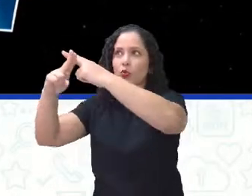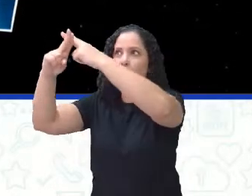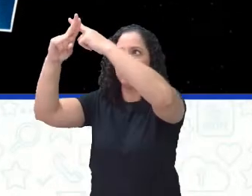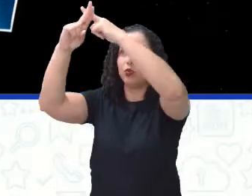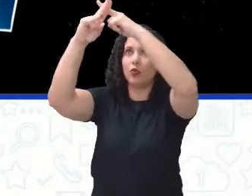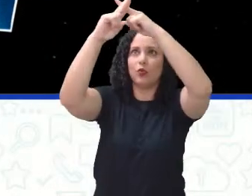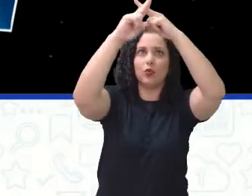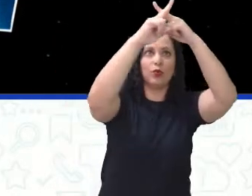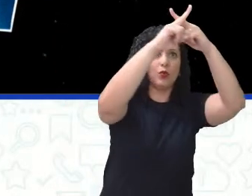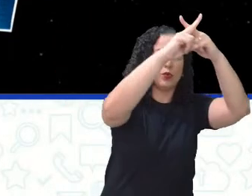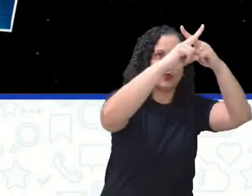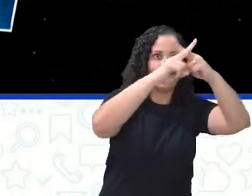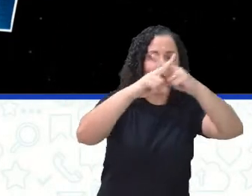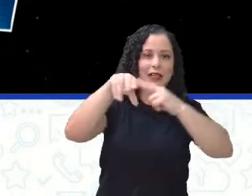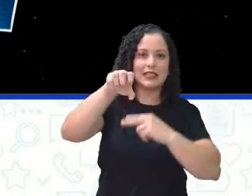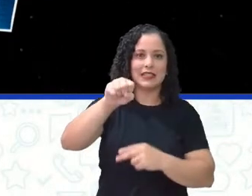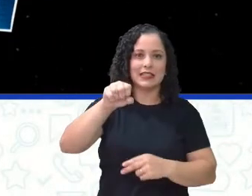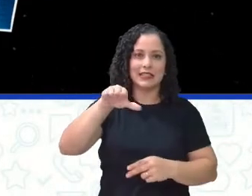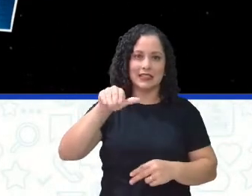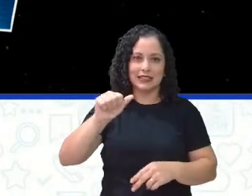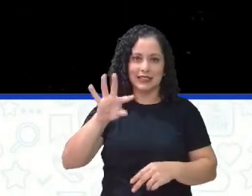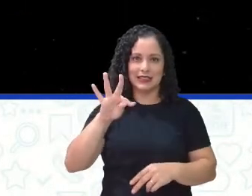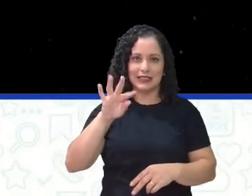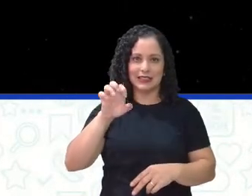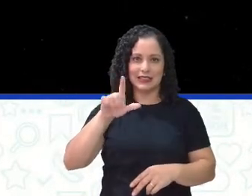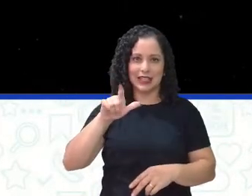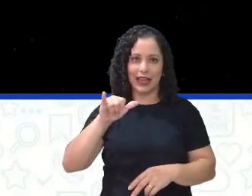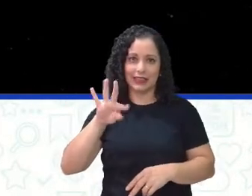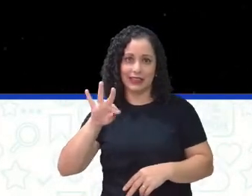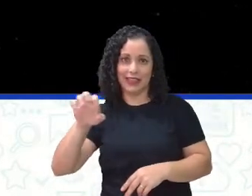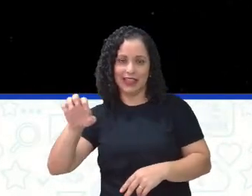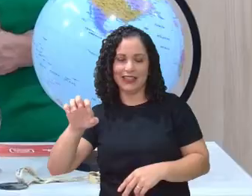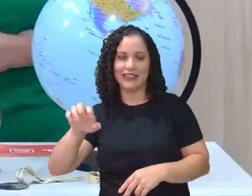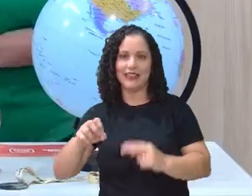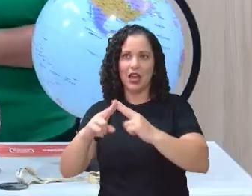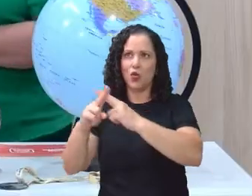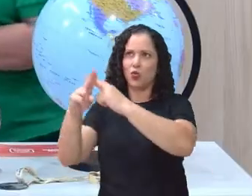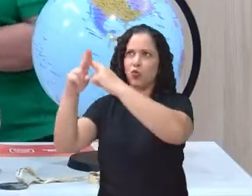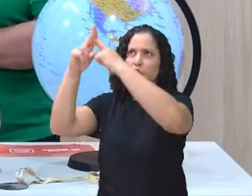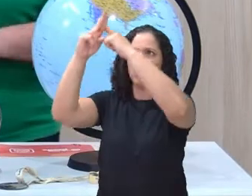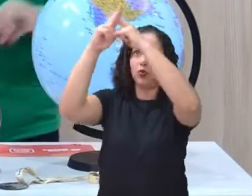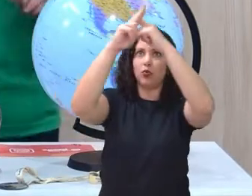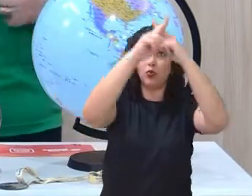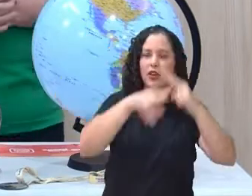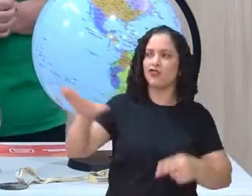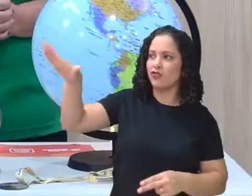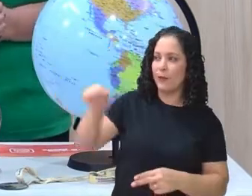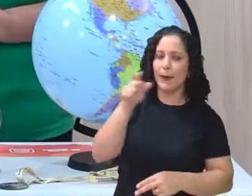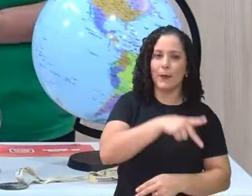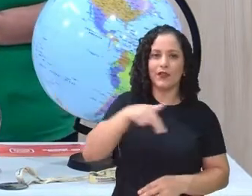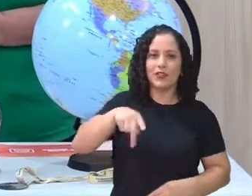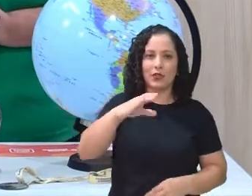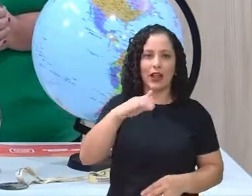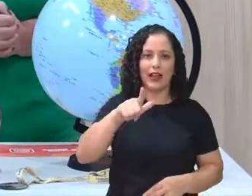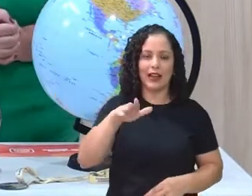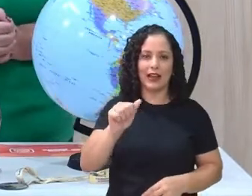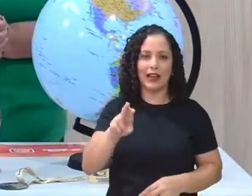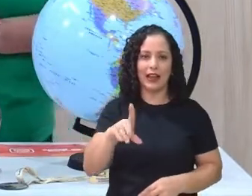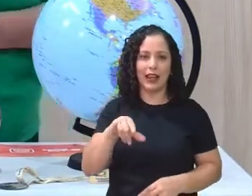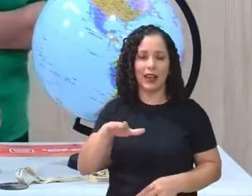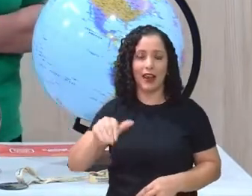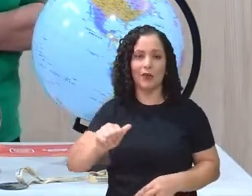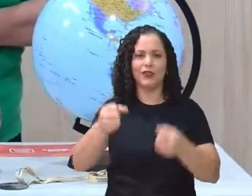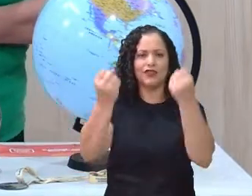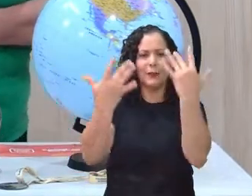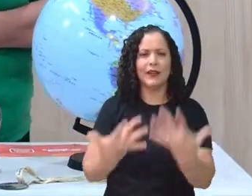artificial. E para falar do satélite artificial, eu vou chamar a professora Cláudia. E aí, Cláudia, o que é que você tem a nos dizer a respeito